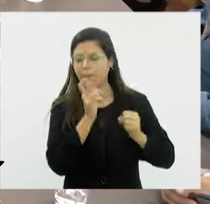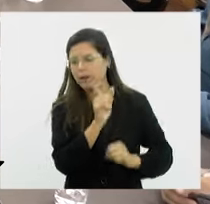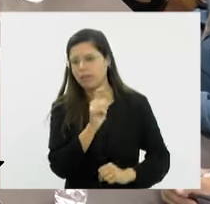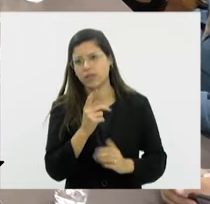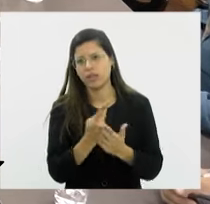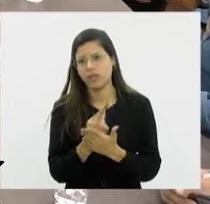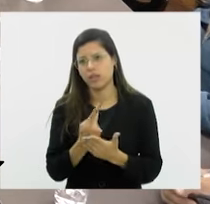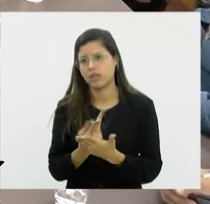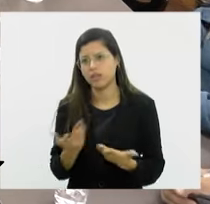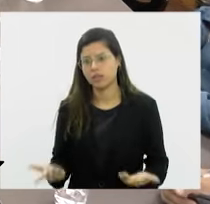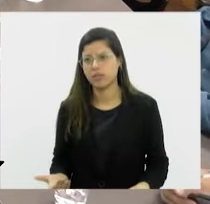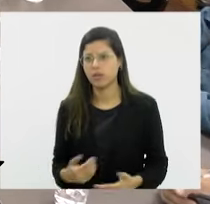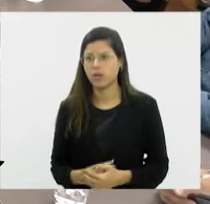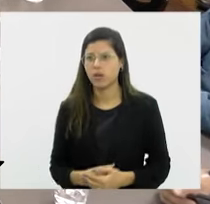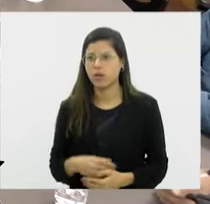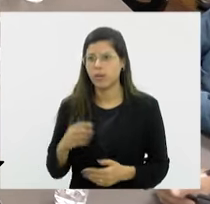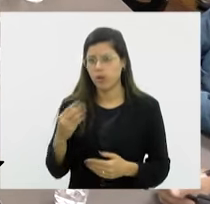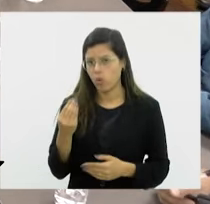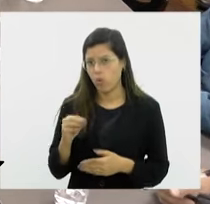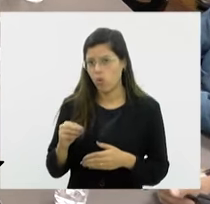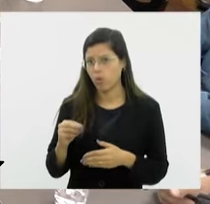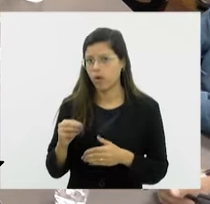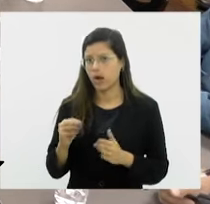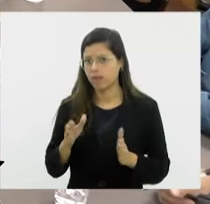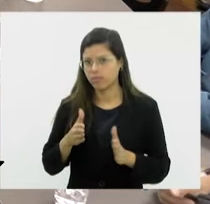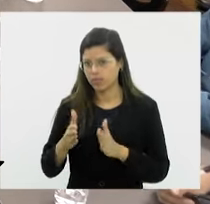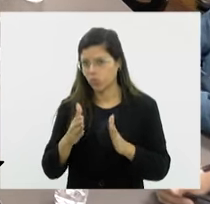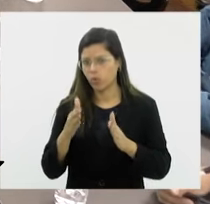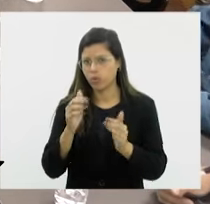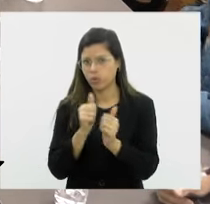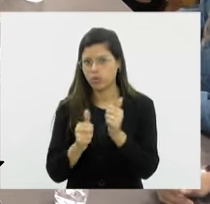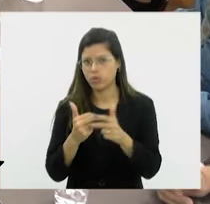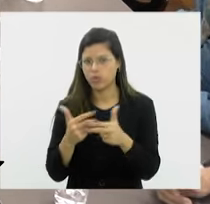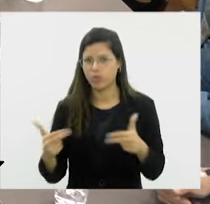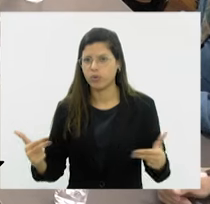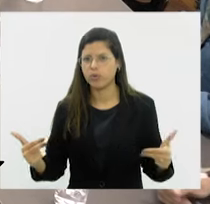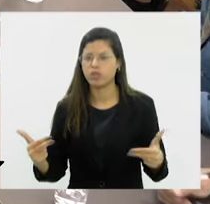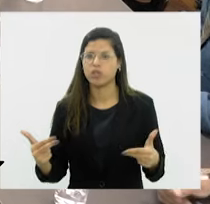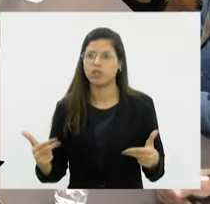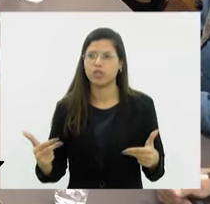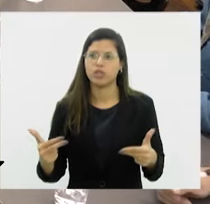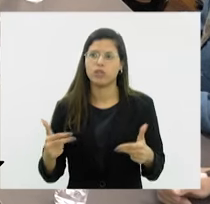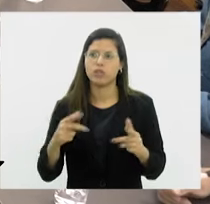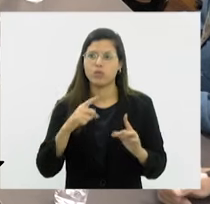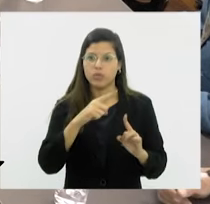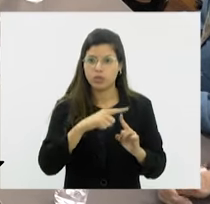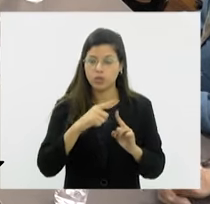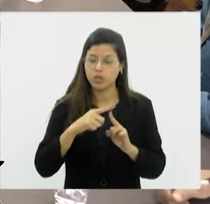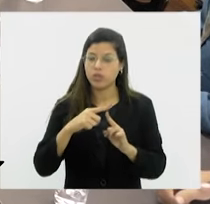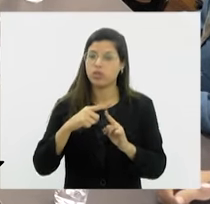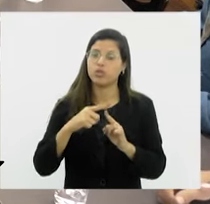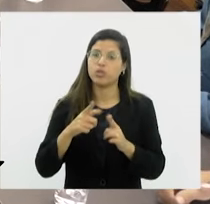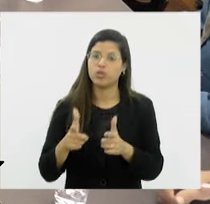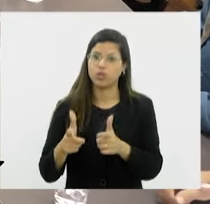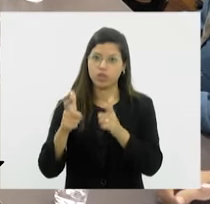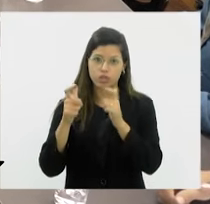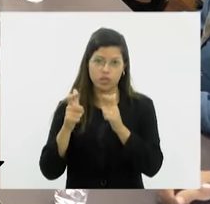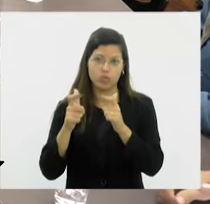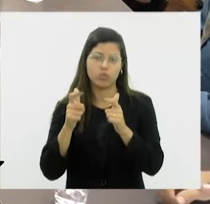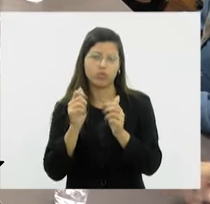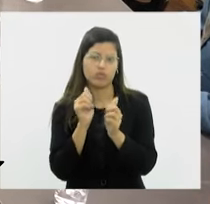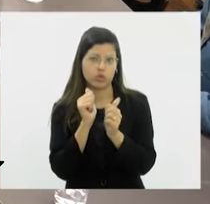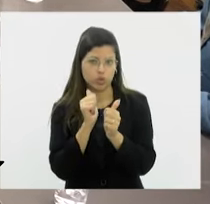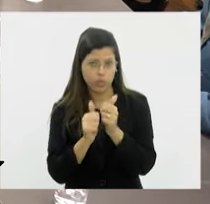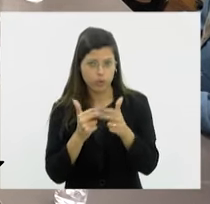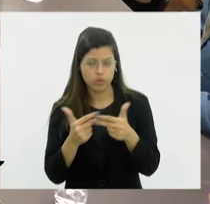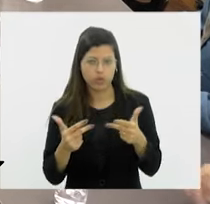mais claro, do circuito esportivo, das modalidades de tiro esportivo e de defesa. Faço até essa mudança aqui para